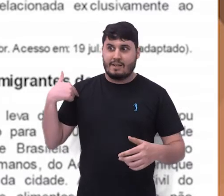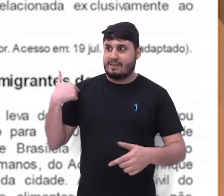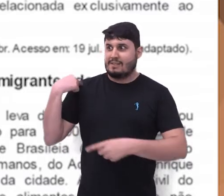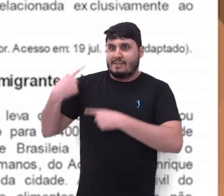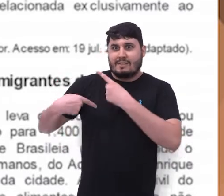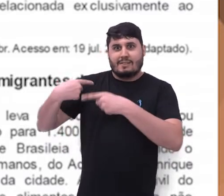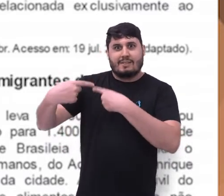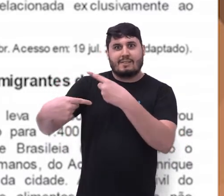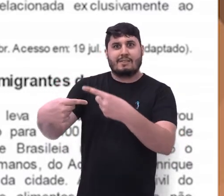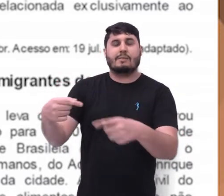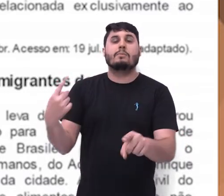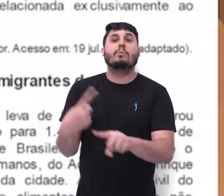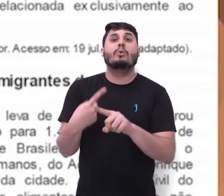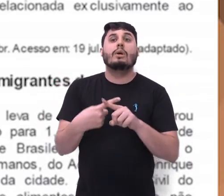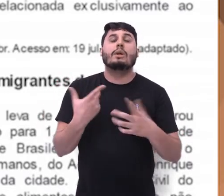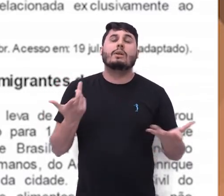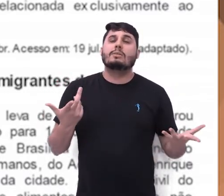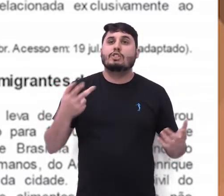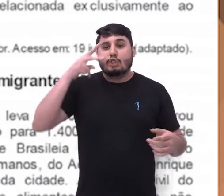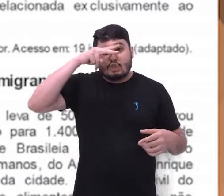da migração humana